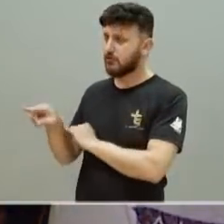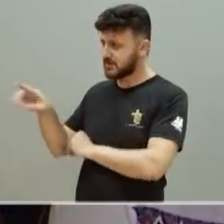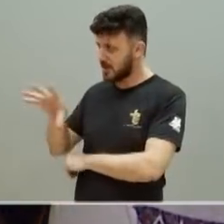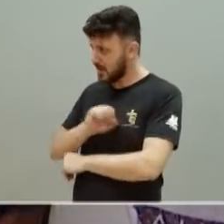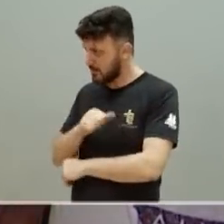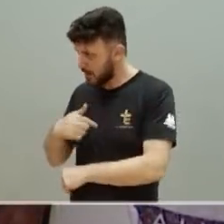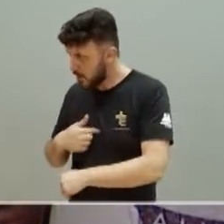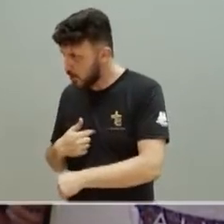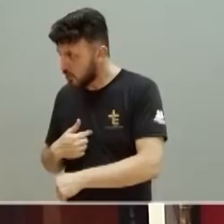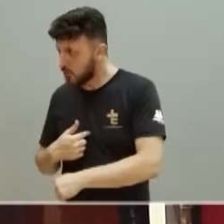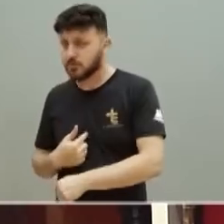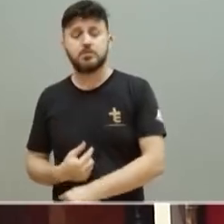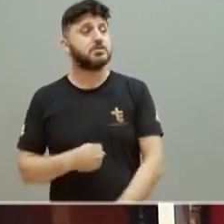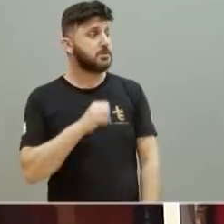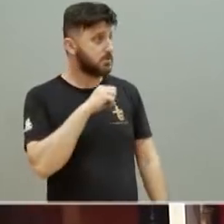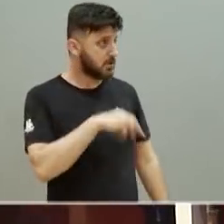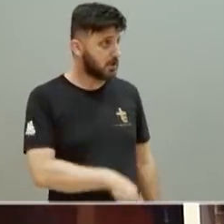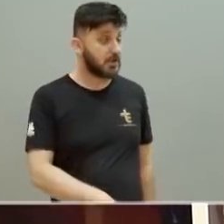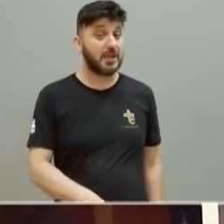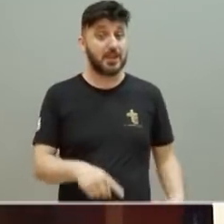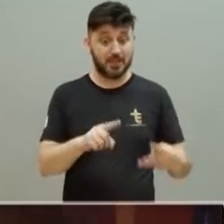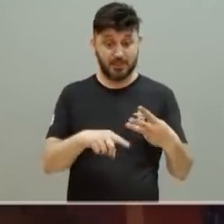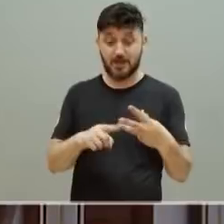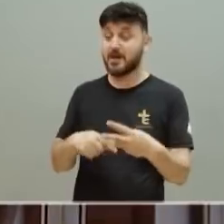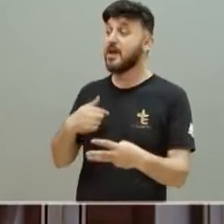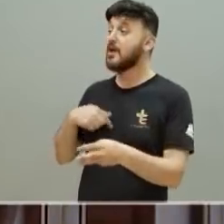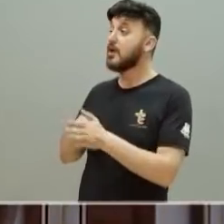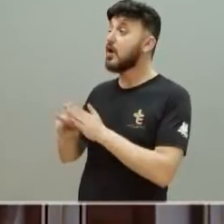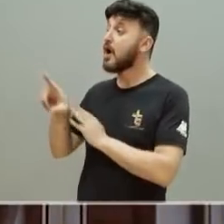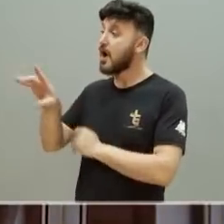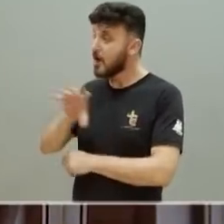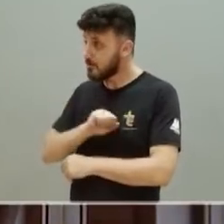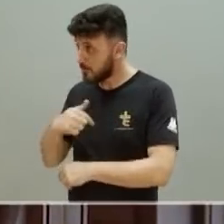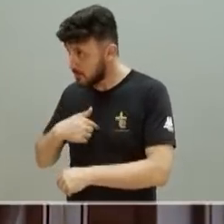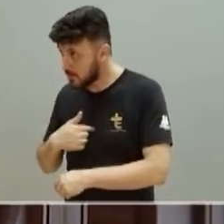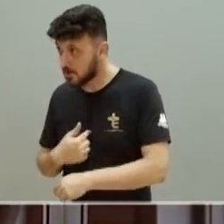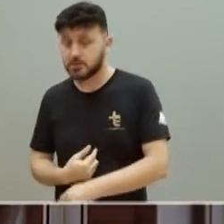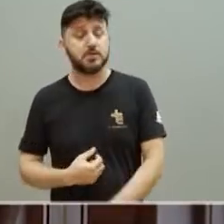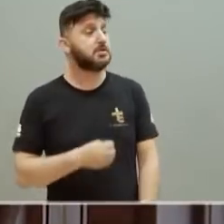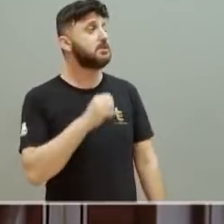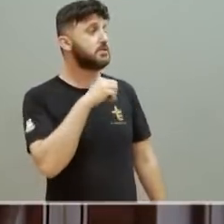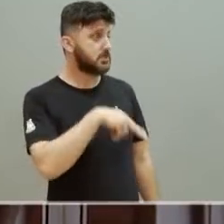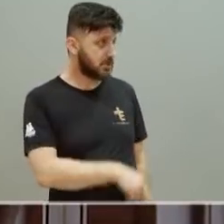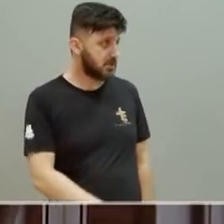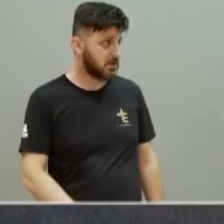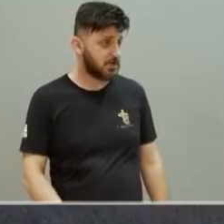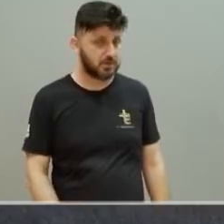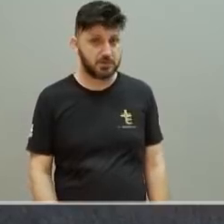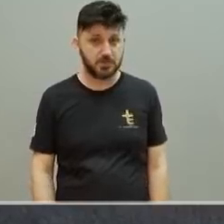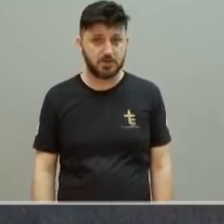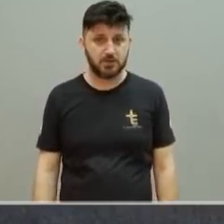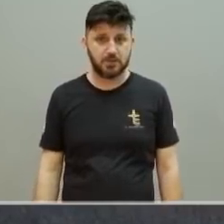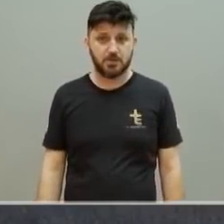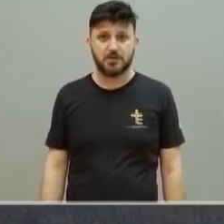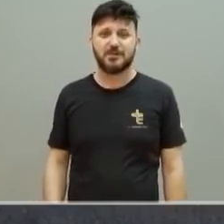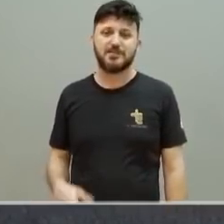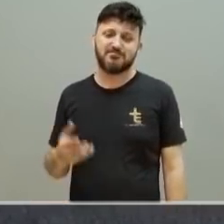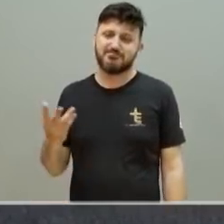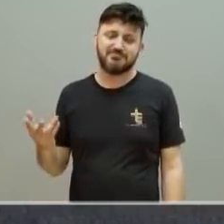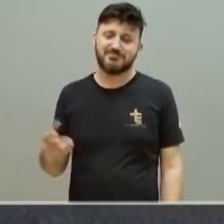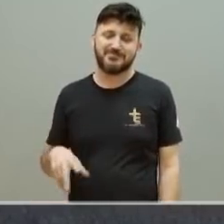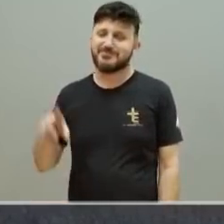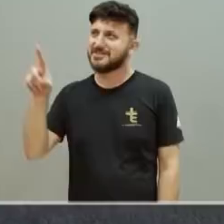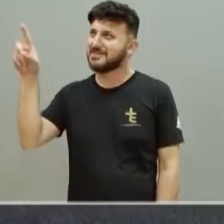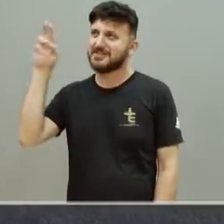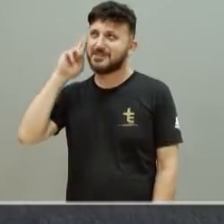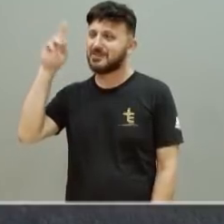E pela terceira vez ele pergunta: tu me amas? Tu sabes de tudo, Senhor, tu sabes que eu te